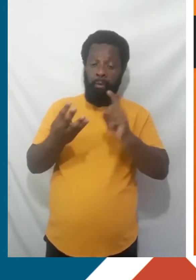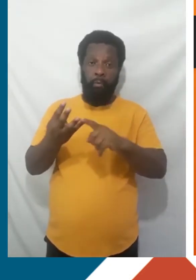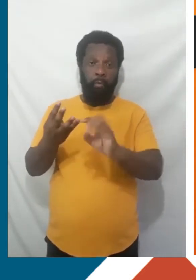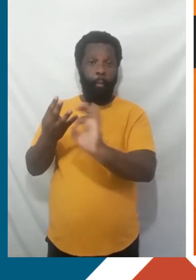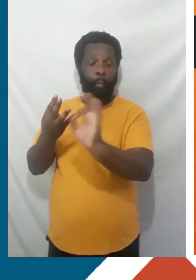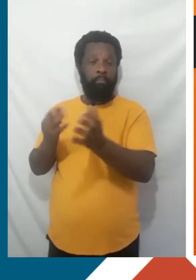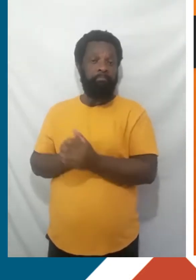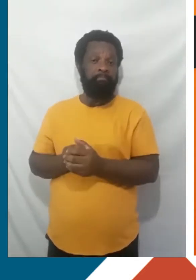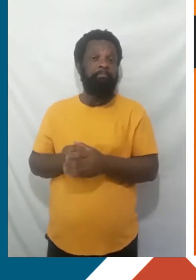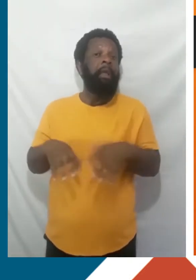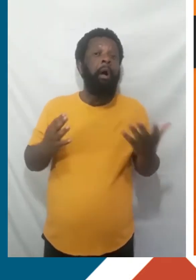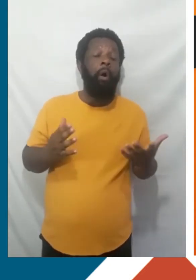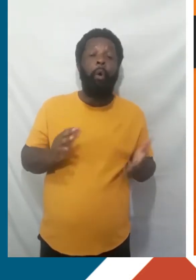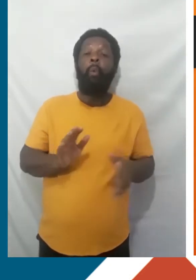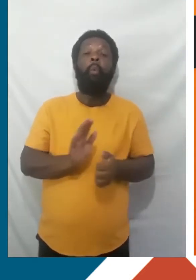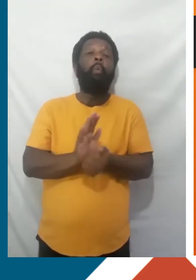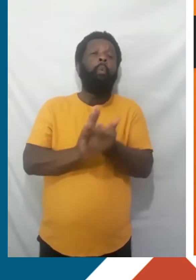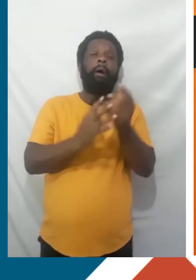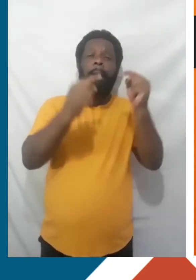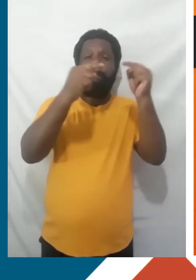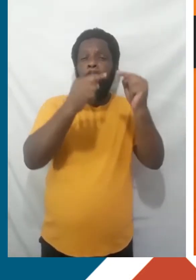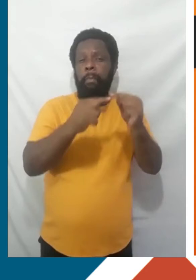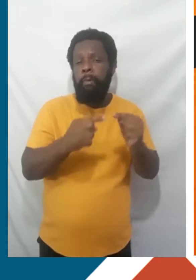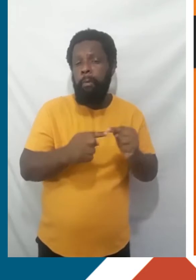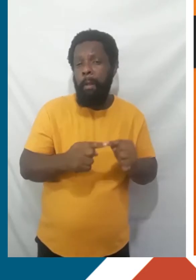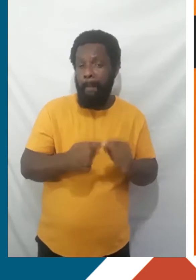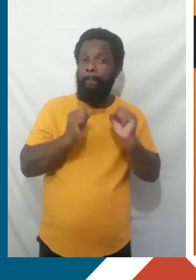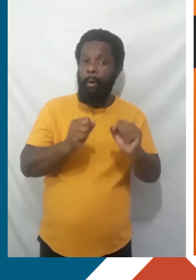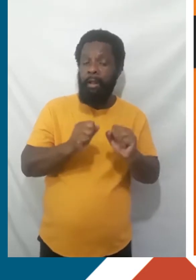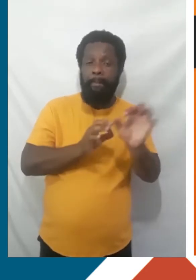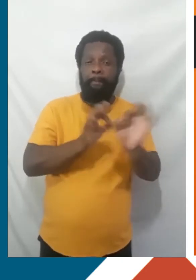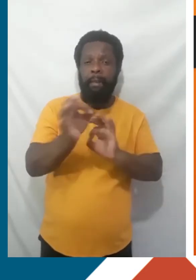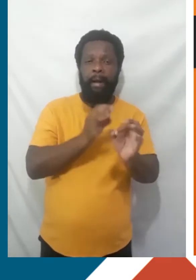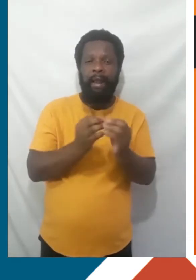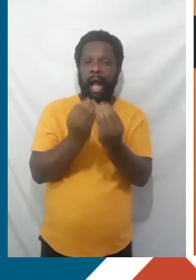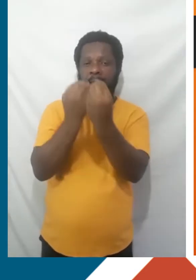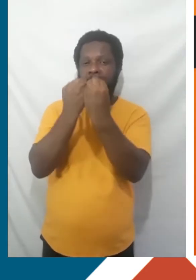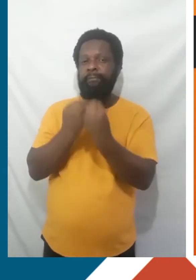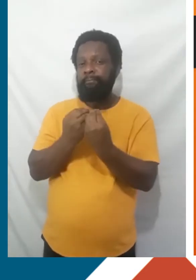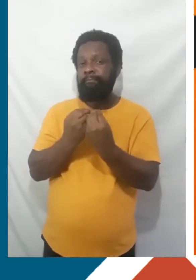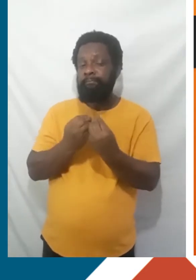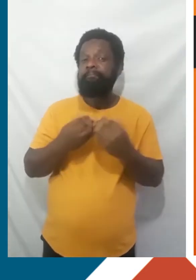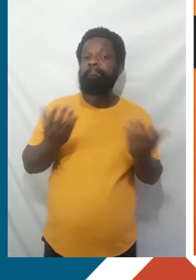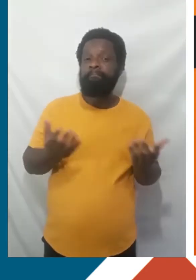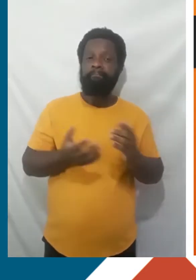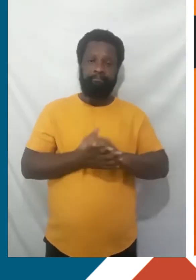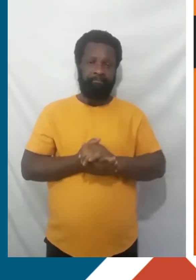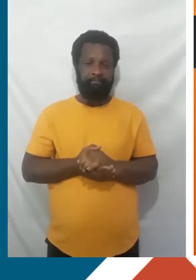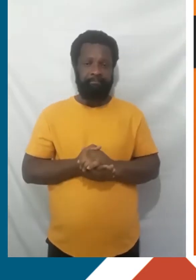nessa lanchonete, quantas são as possibilidades que tem José para compor um